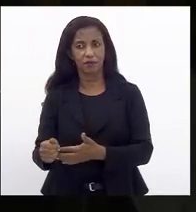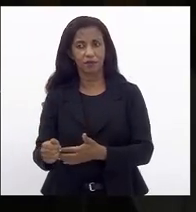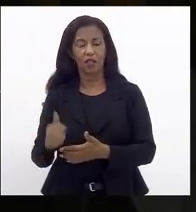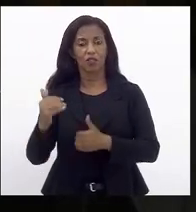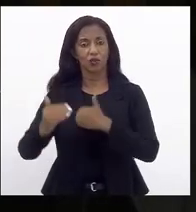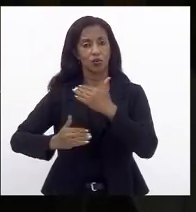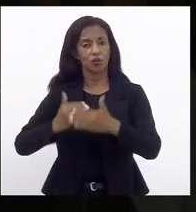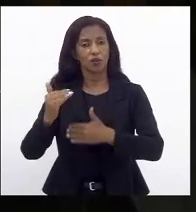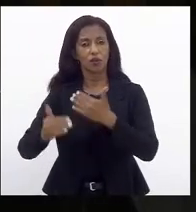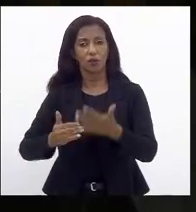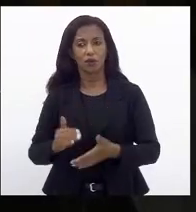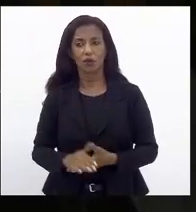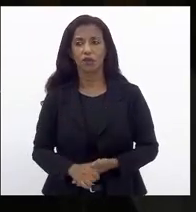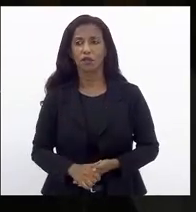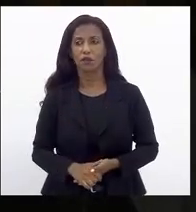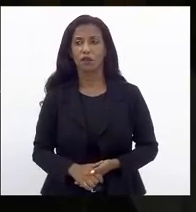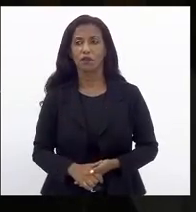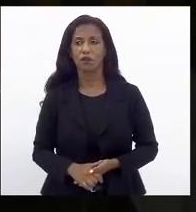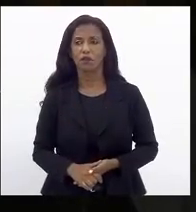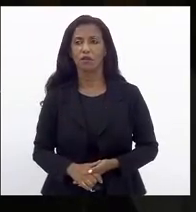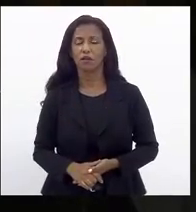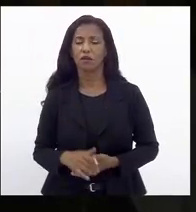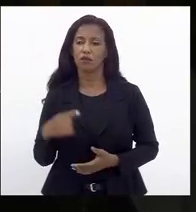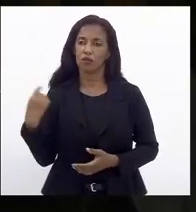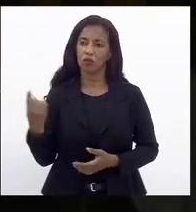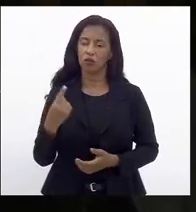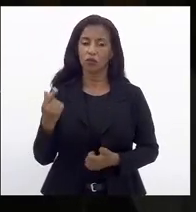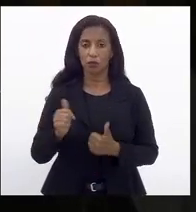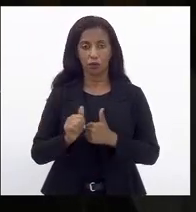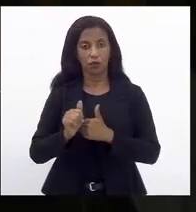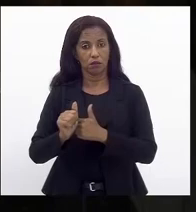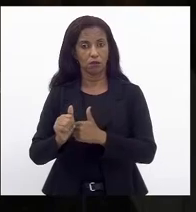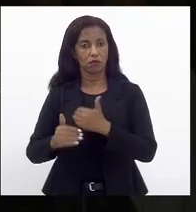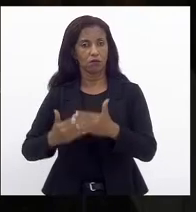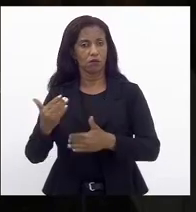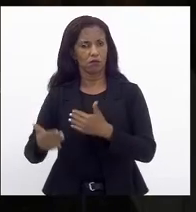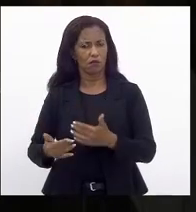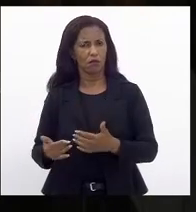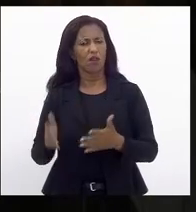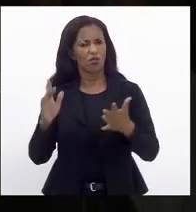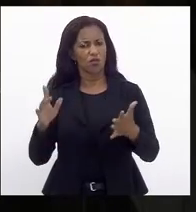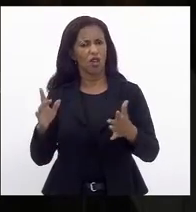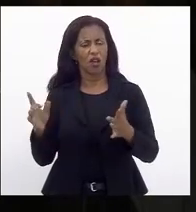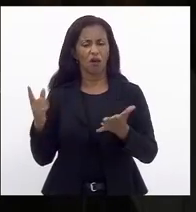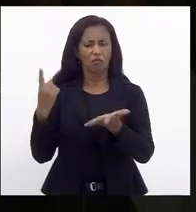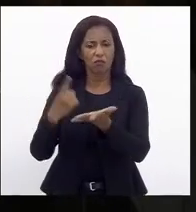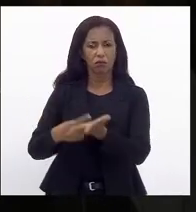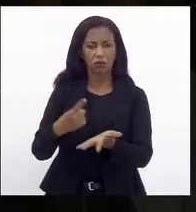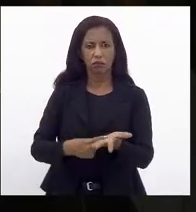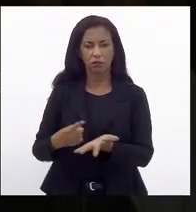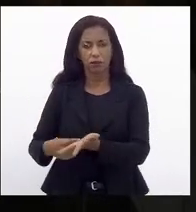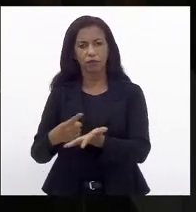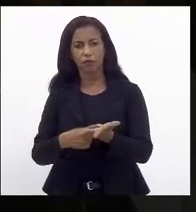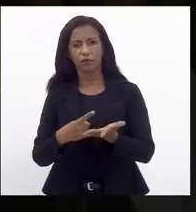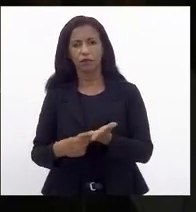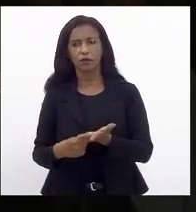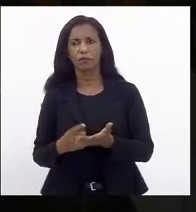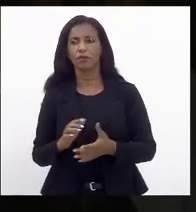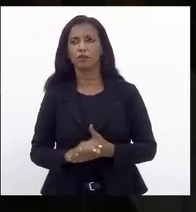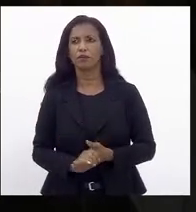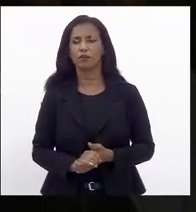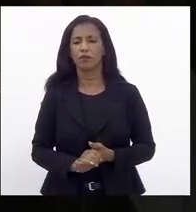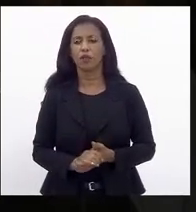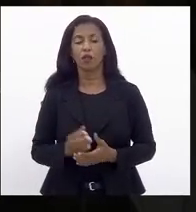foi conseguido avançar a gente vai conseguir uma avançar foi conseguindo fechar vários acordos que foram